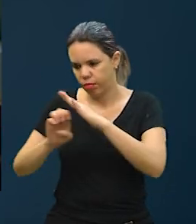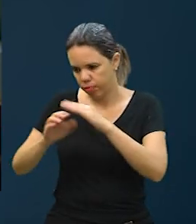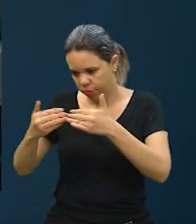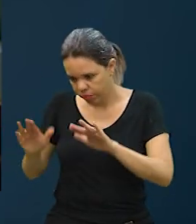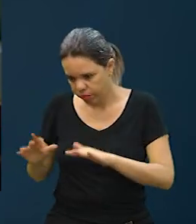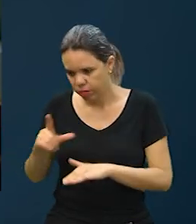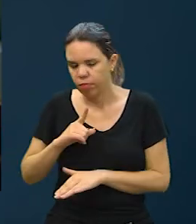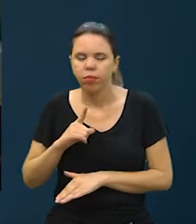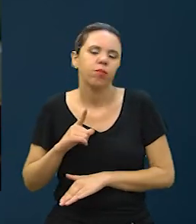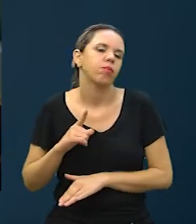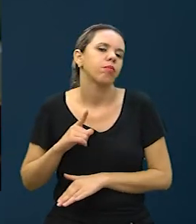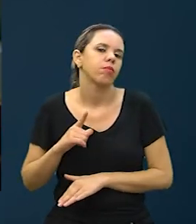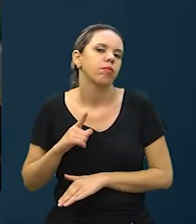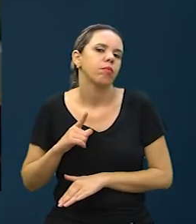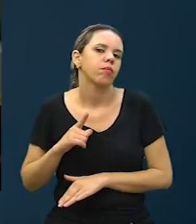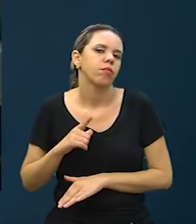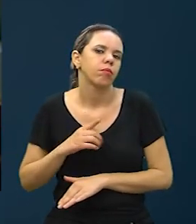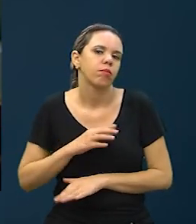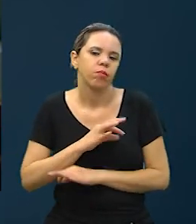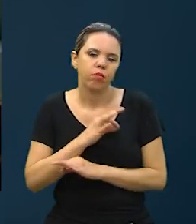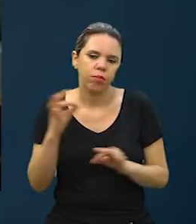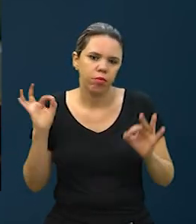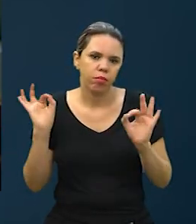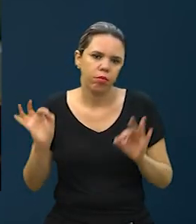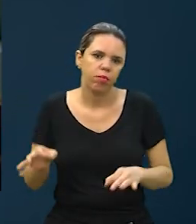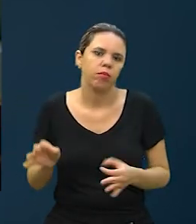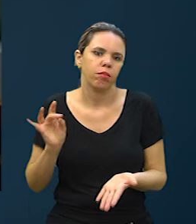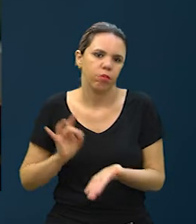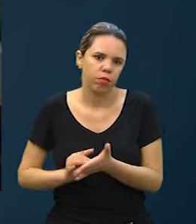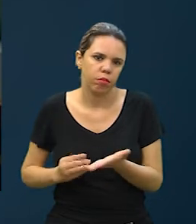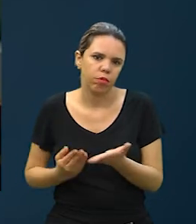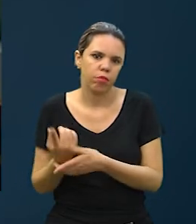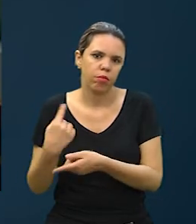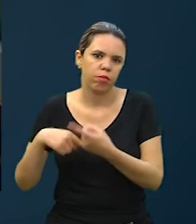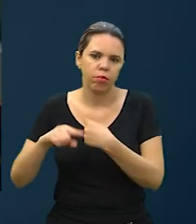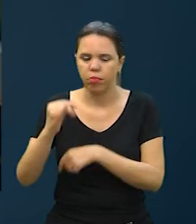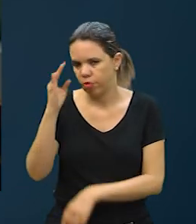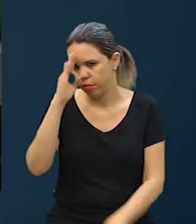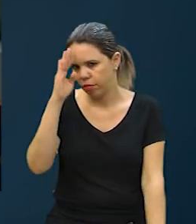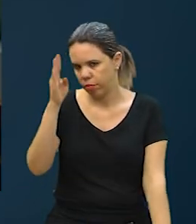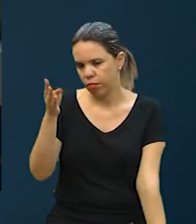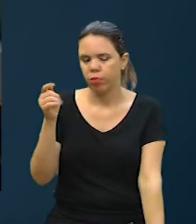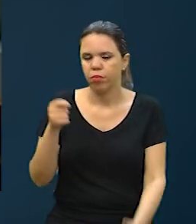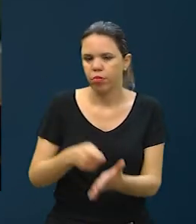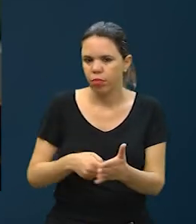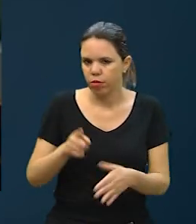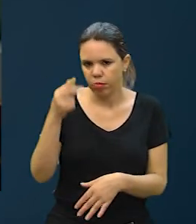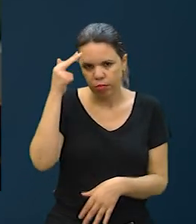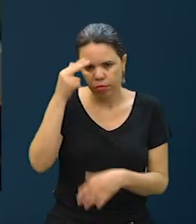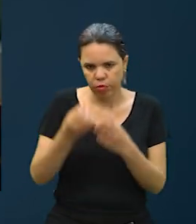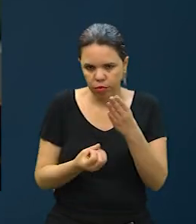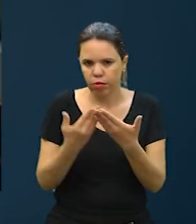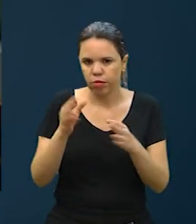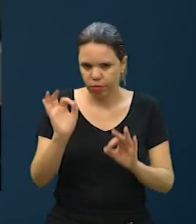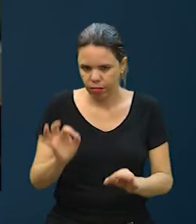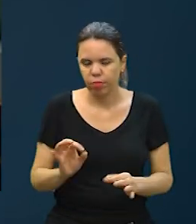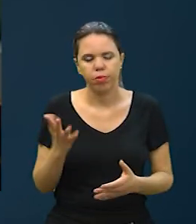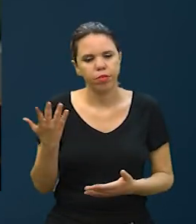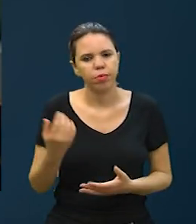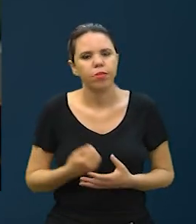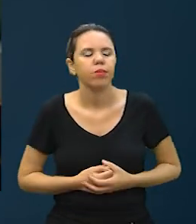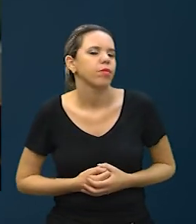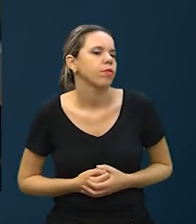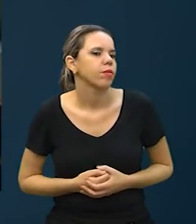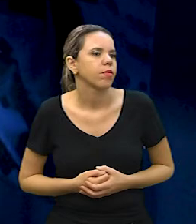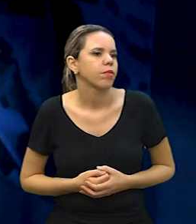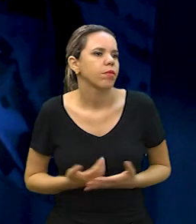pessoa jurídica estar bem estabilizada é o fundamental. Persista e o seu sonho com certeza